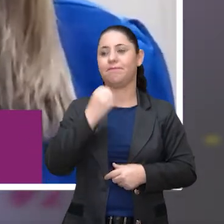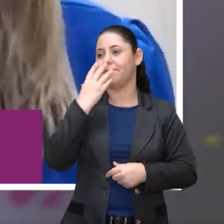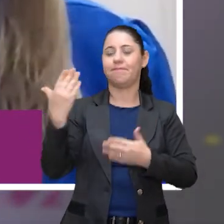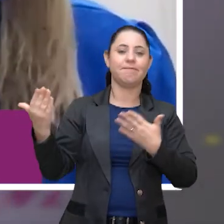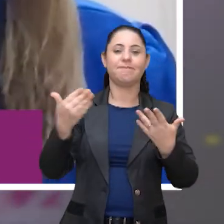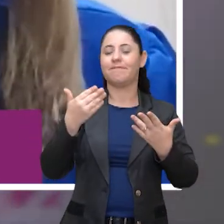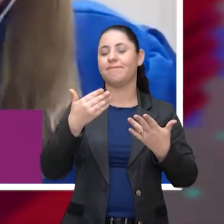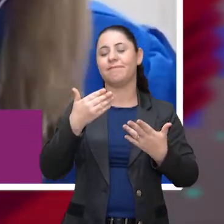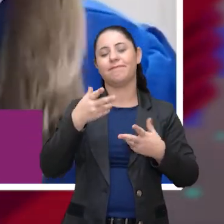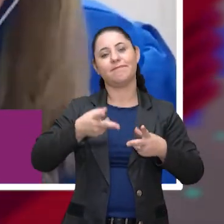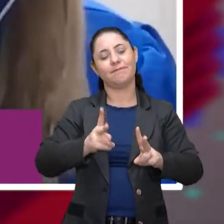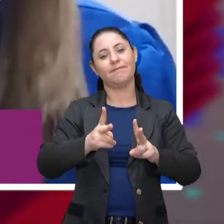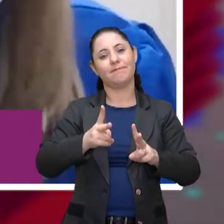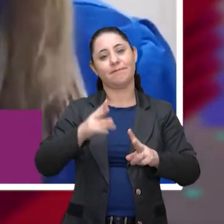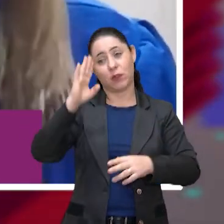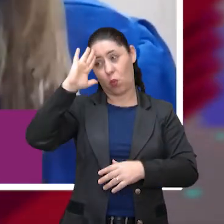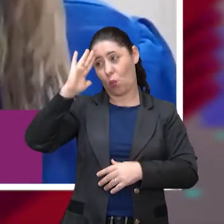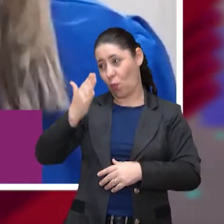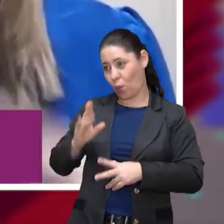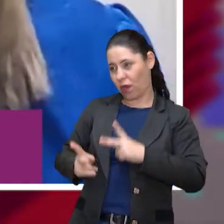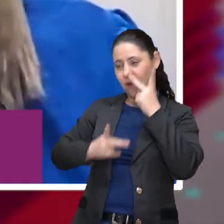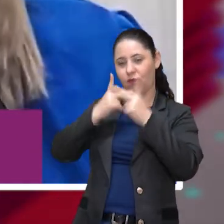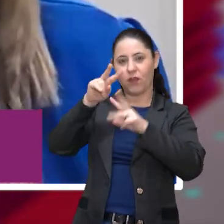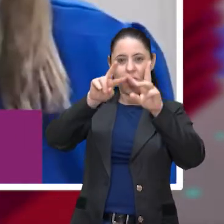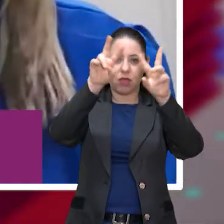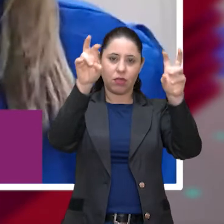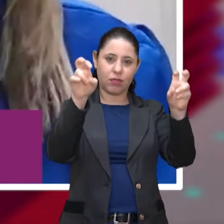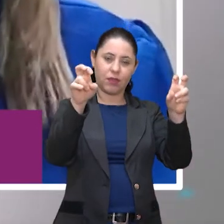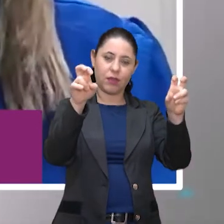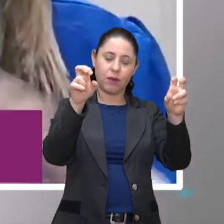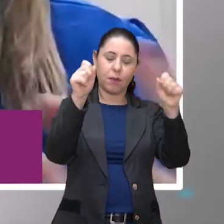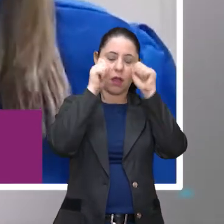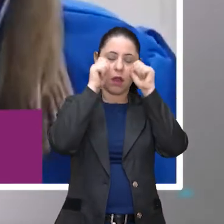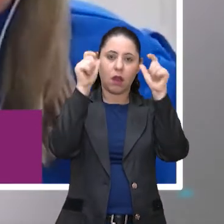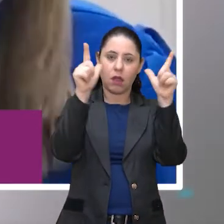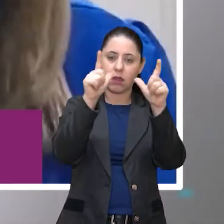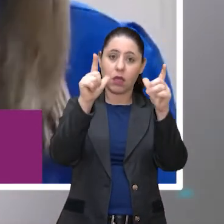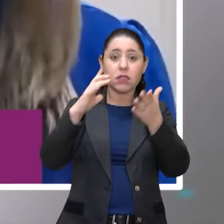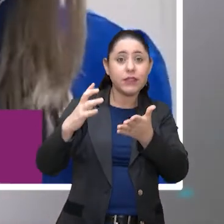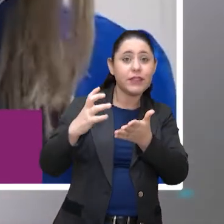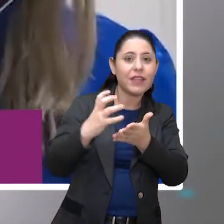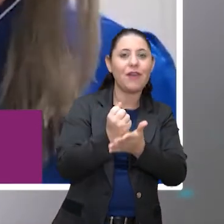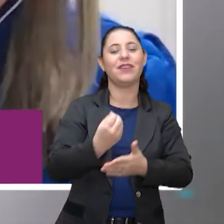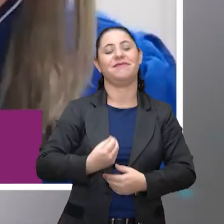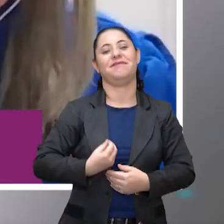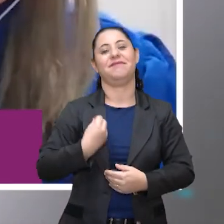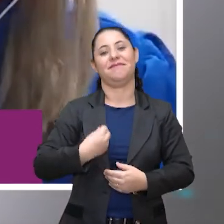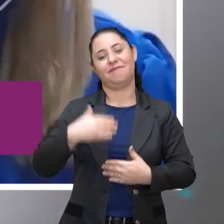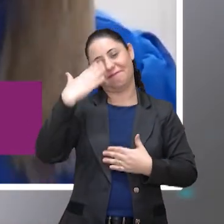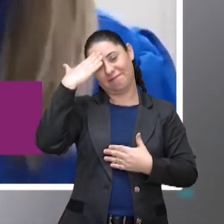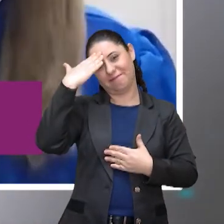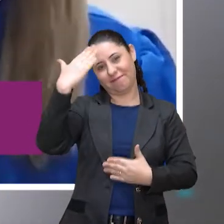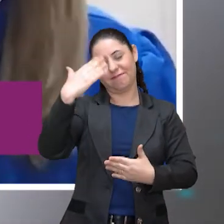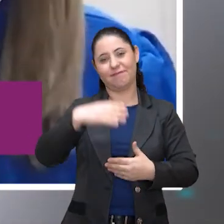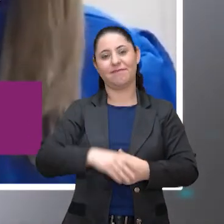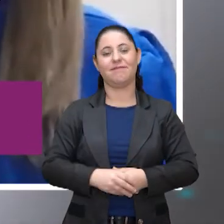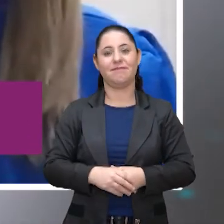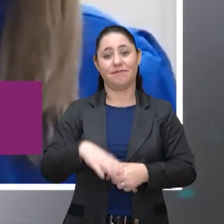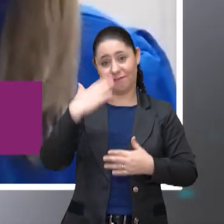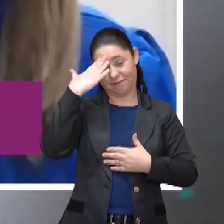Seja bem-vinda sempre. É uma honra poder falar sobre o assunto, alertar e salvar vidas. Muito